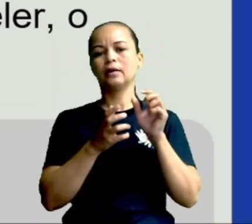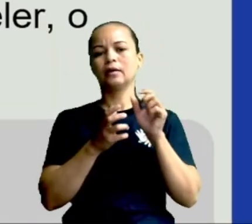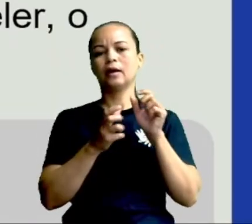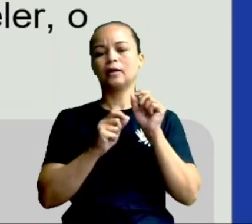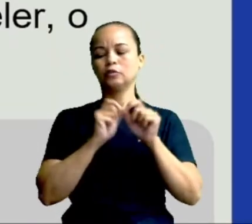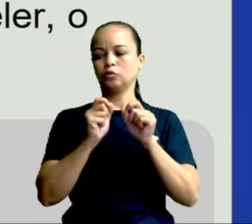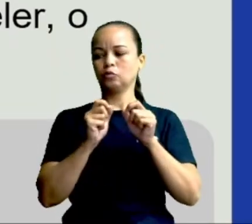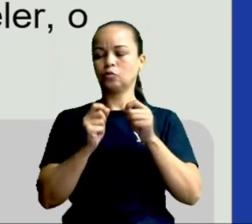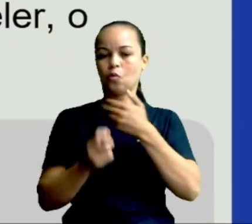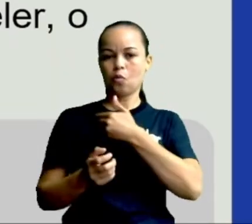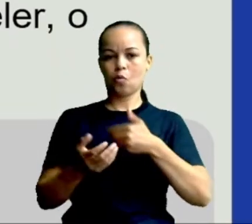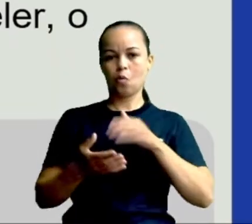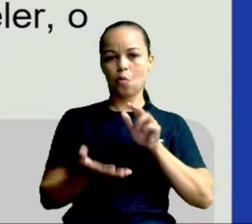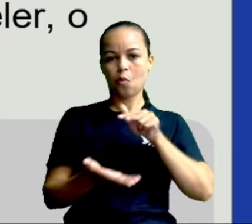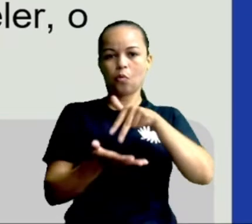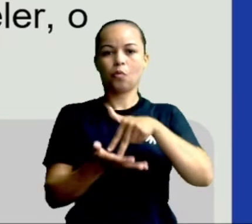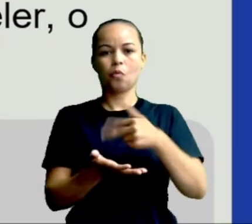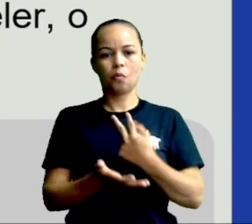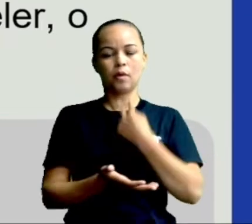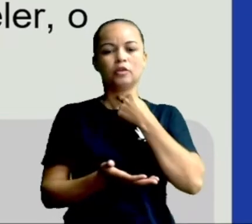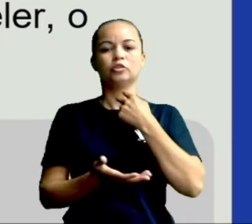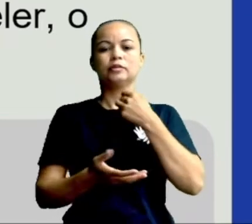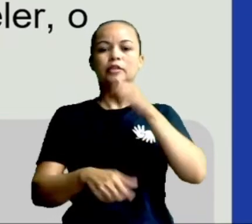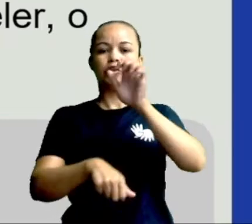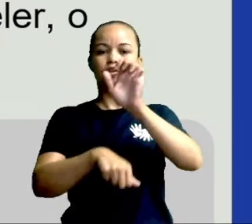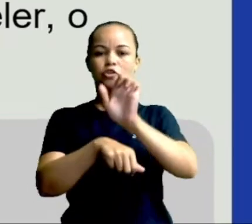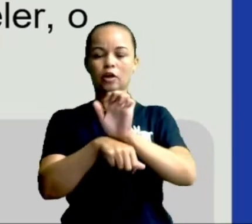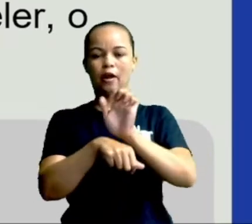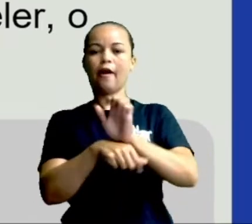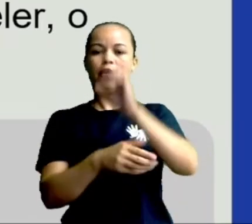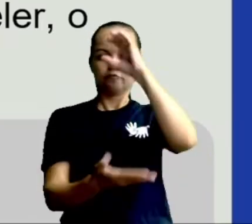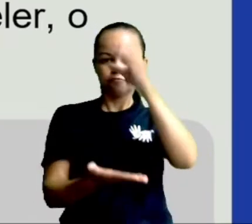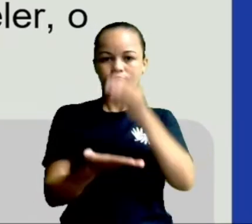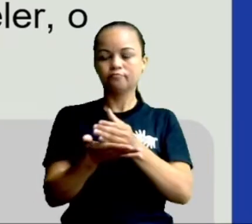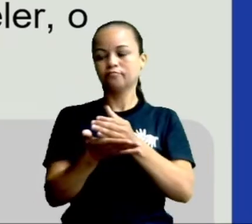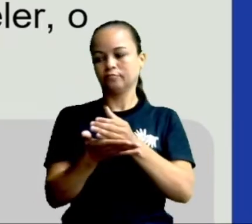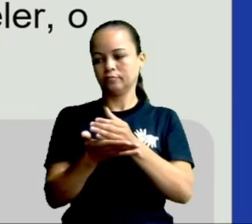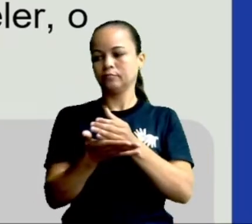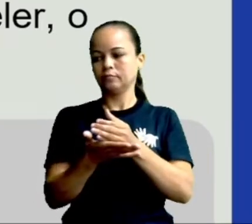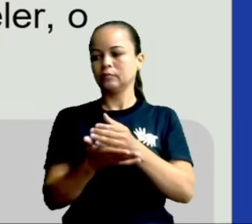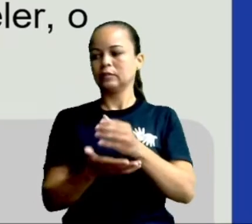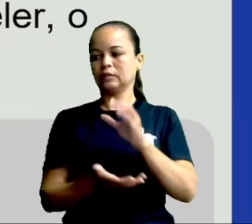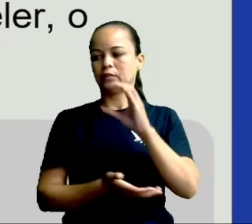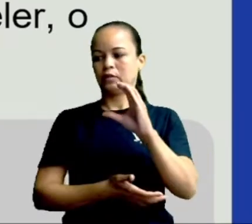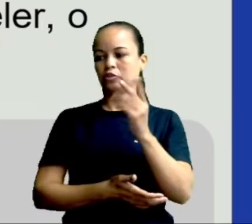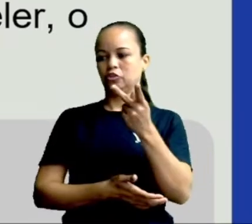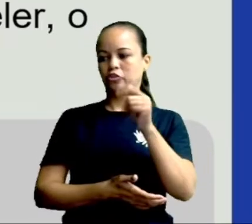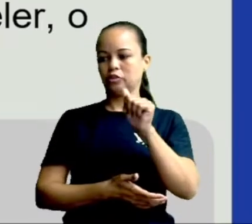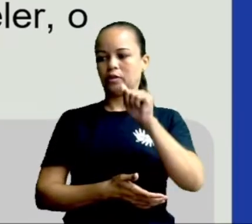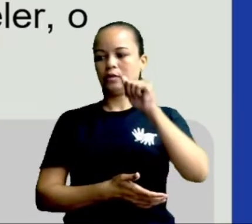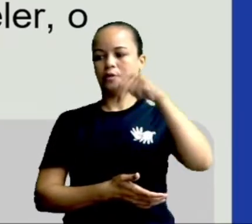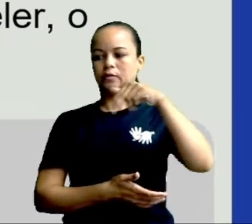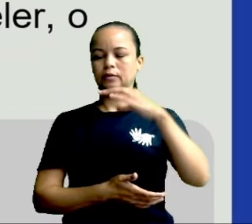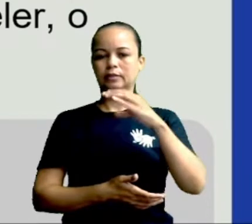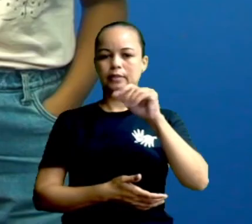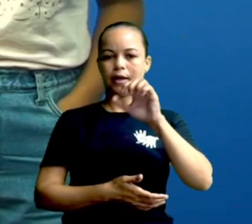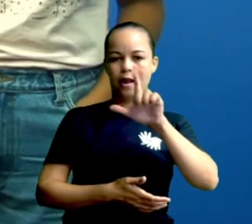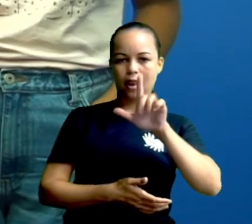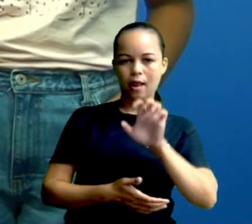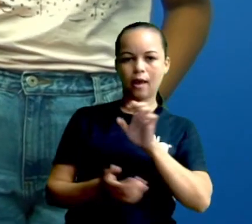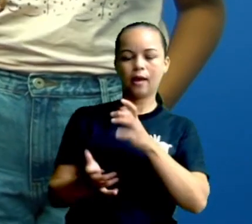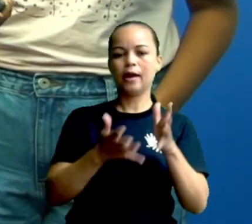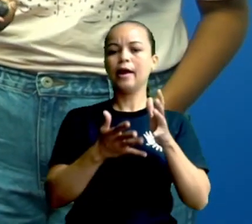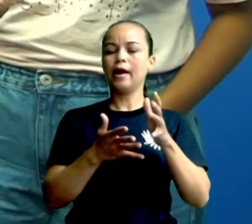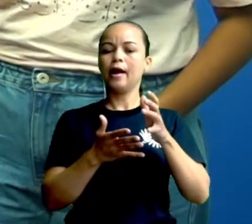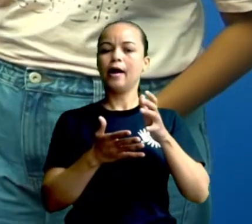apenas o papel de chefe de estado e o chanceler é o chefe de governo que vai